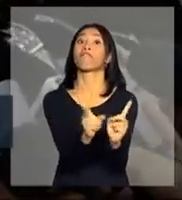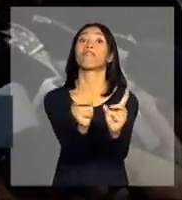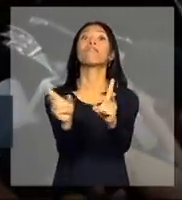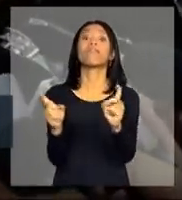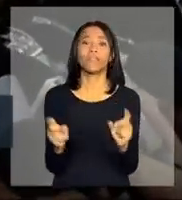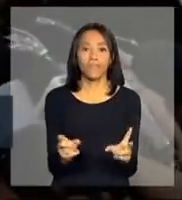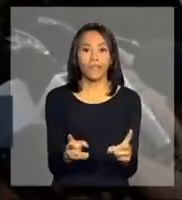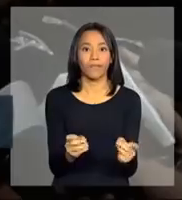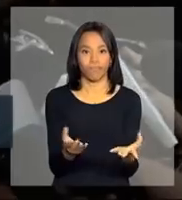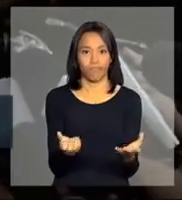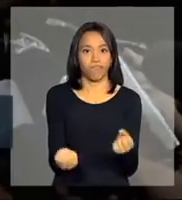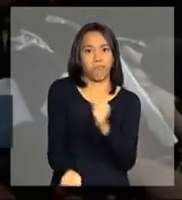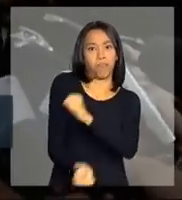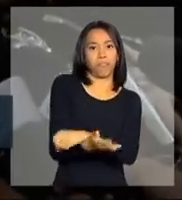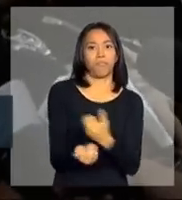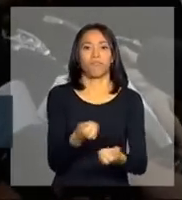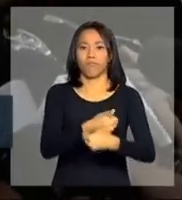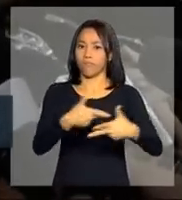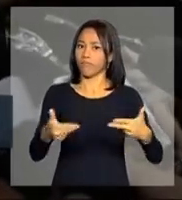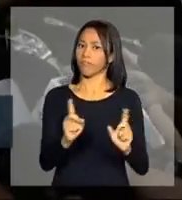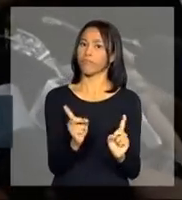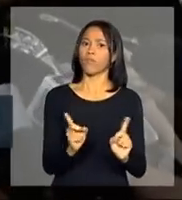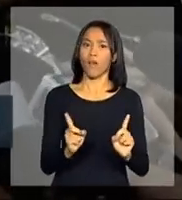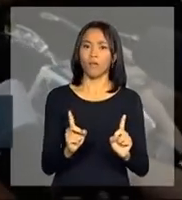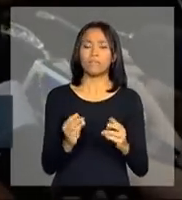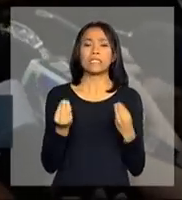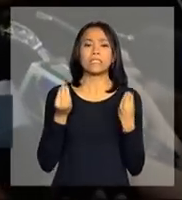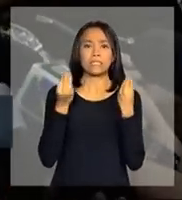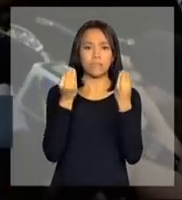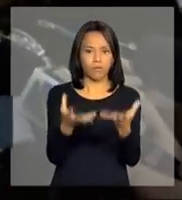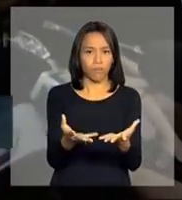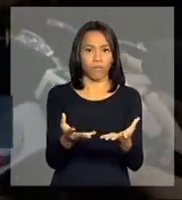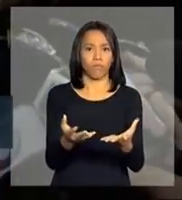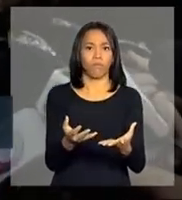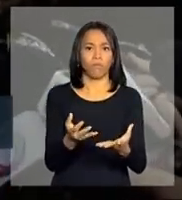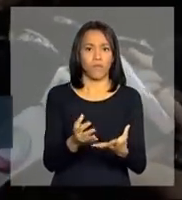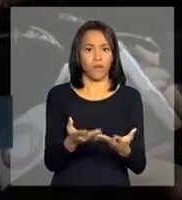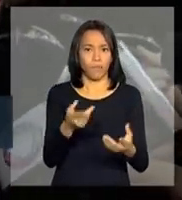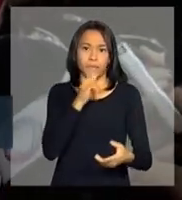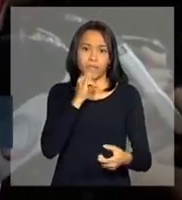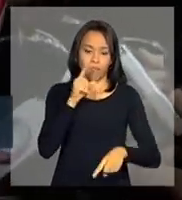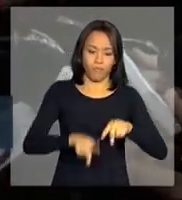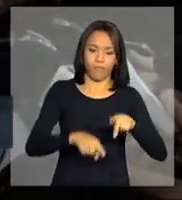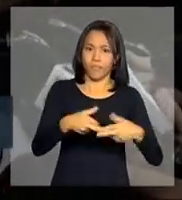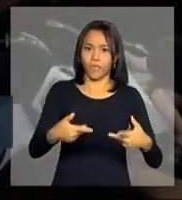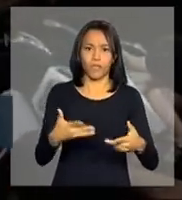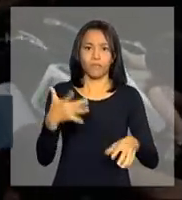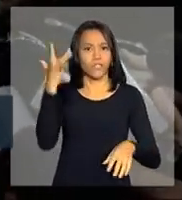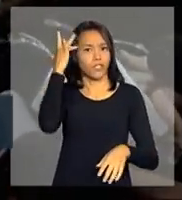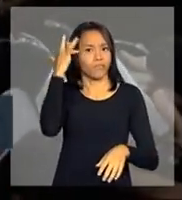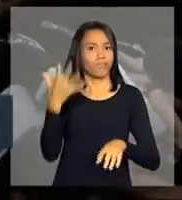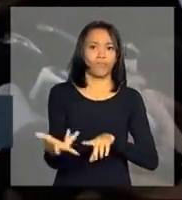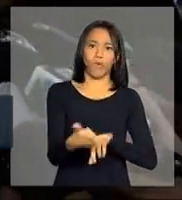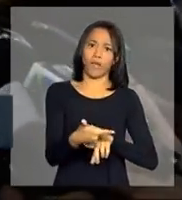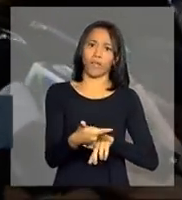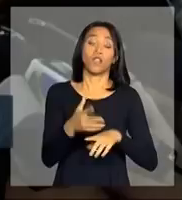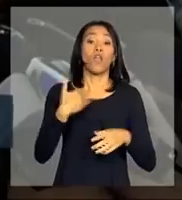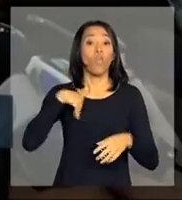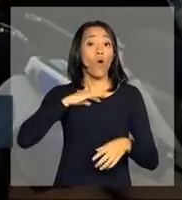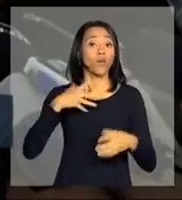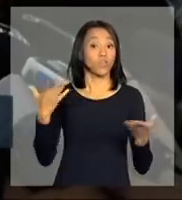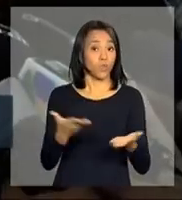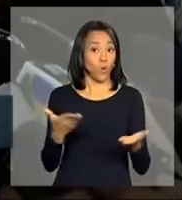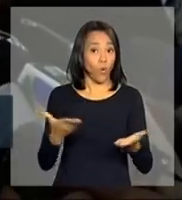lebre, para que ninguém queira entregar produtos que não sejam de qualidade. Nós defendemos